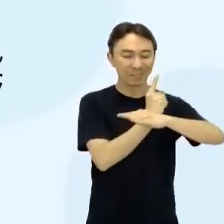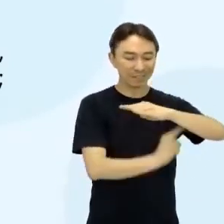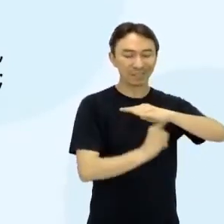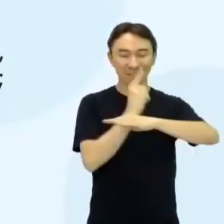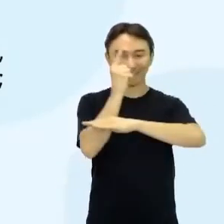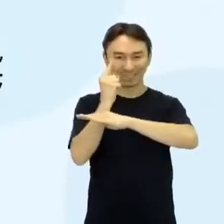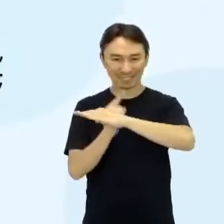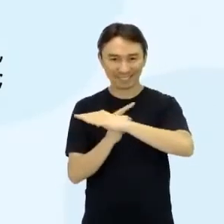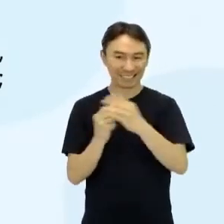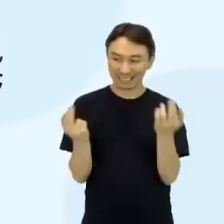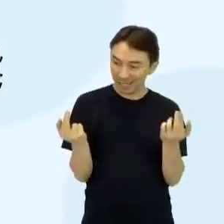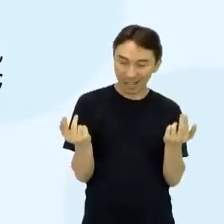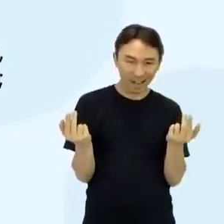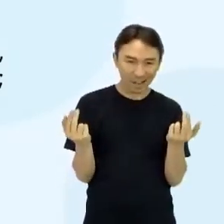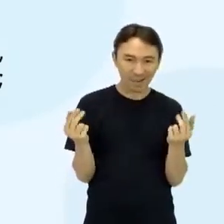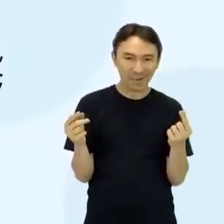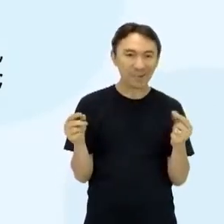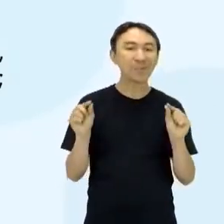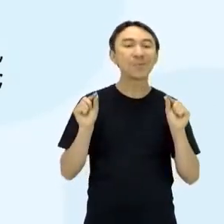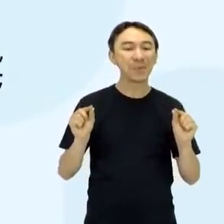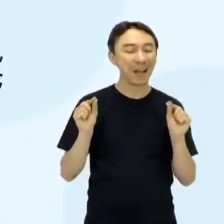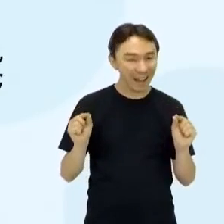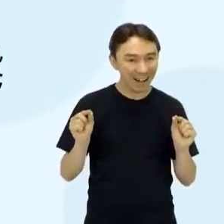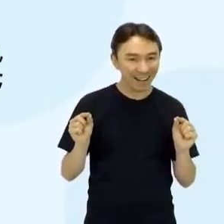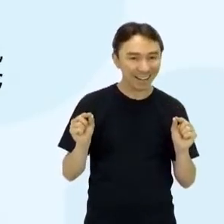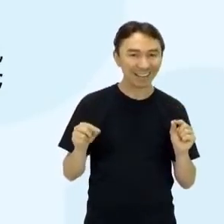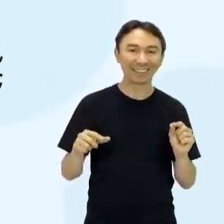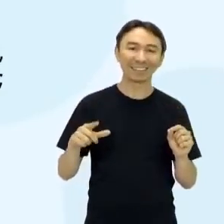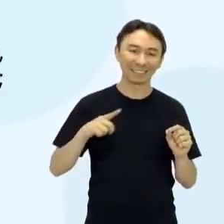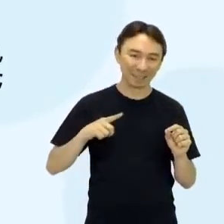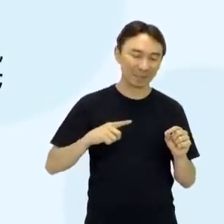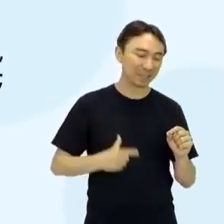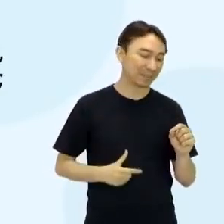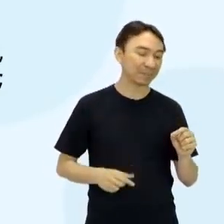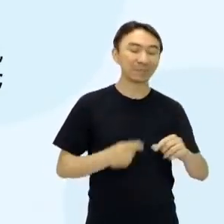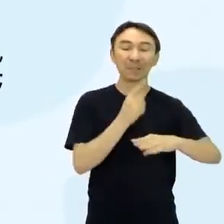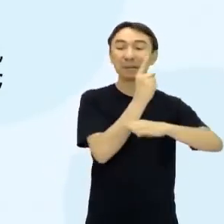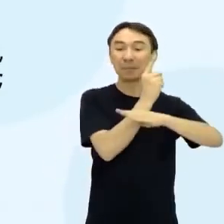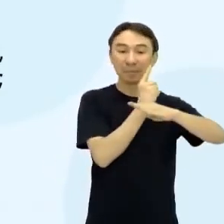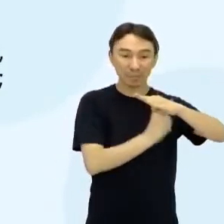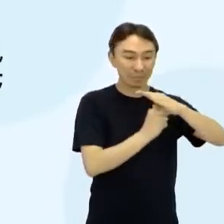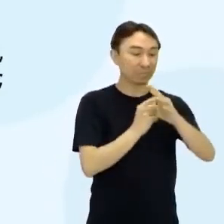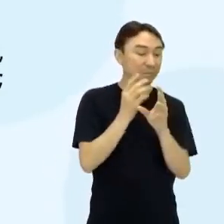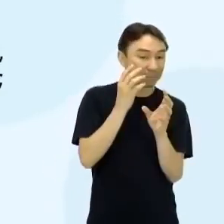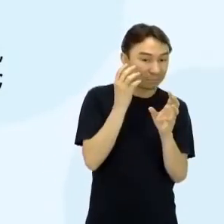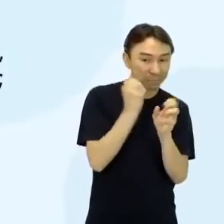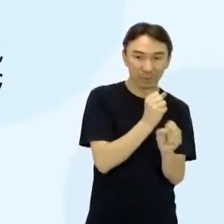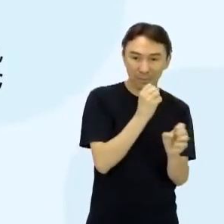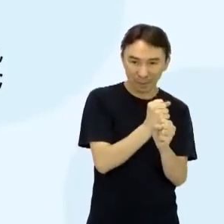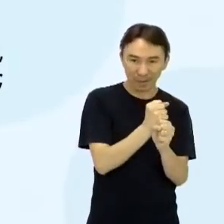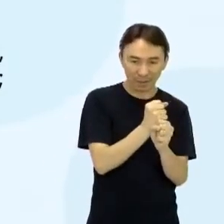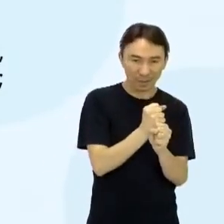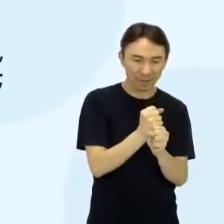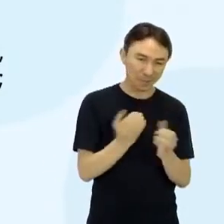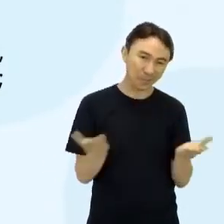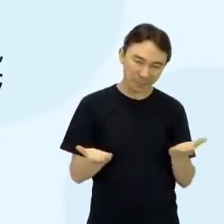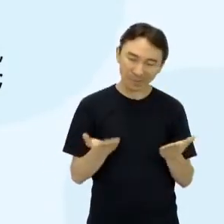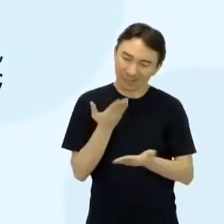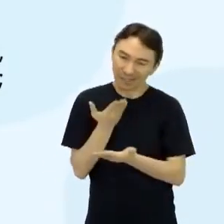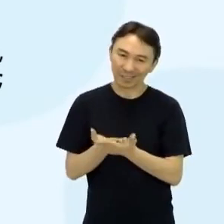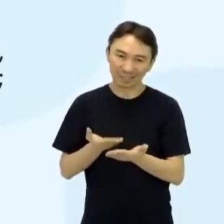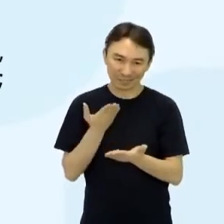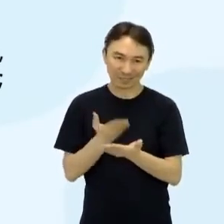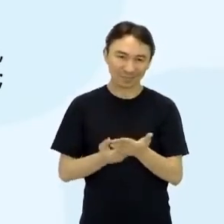O pessoal ficou animado com o J. Caré, porque tão feliz que vocês gostaram, né? O cálculo da fração de um número natural, que é justamente a aula de hoje,